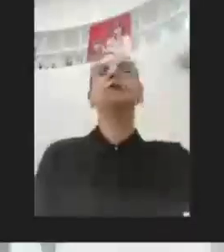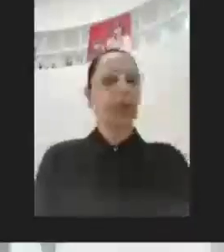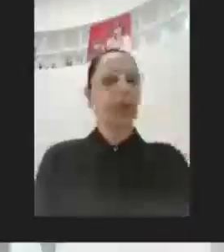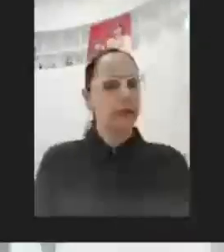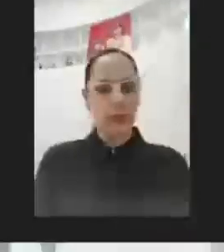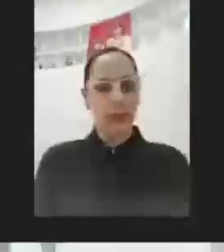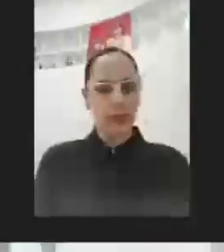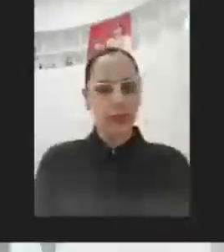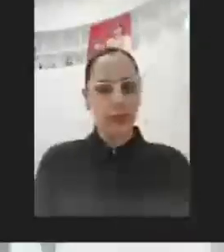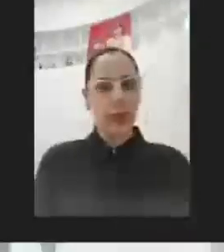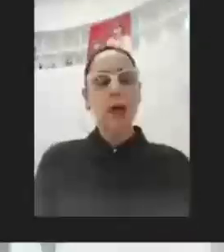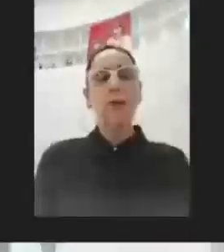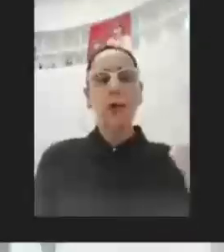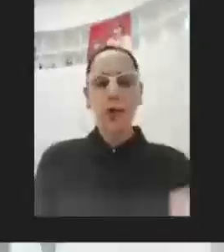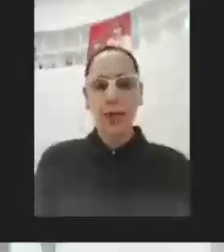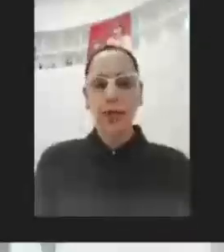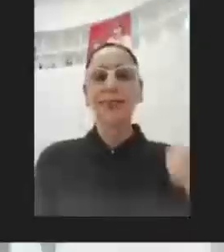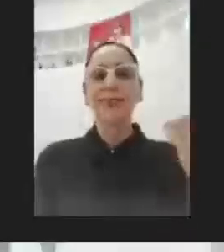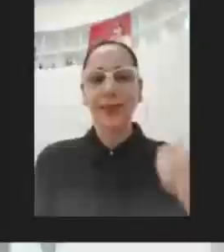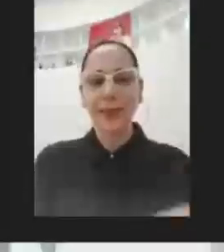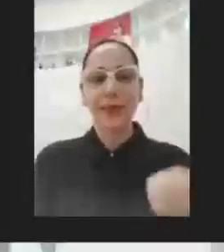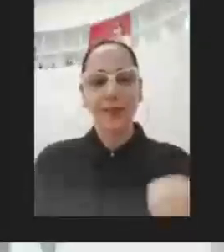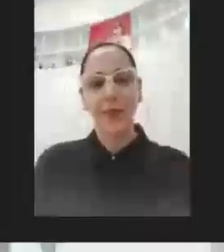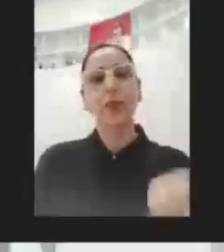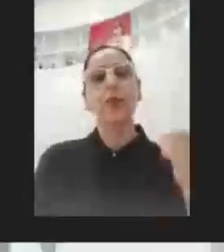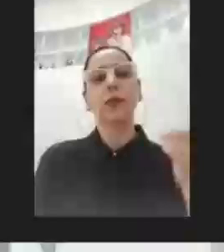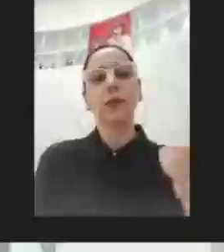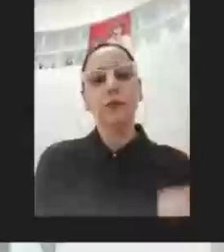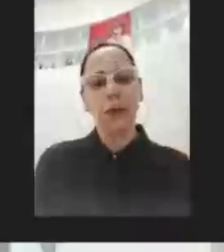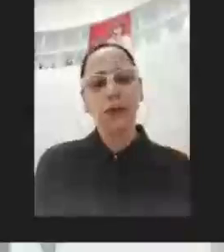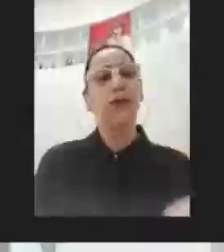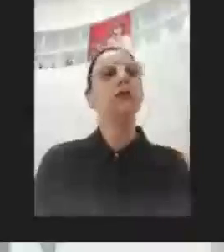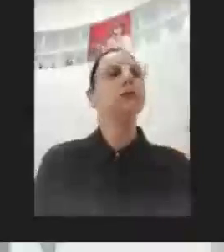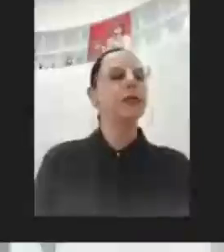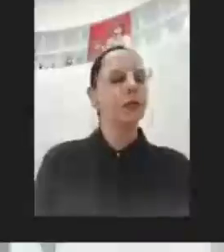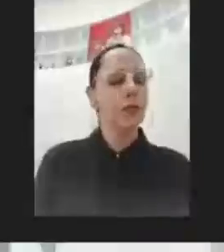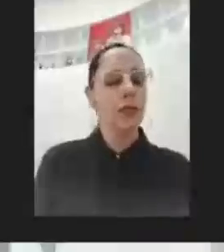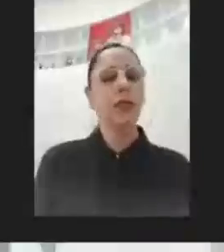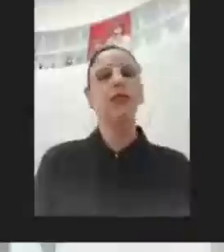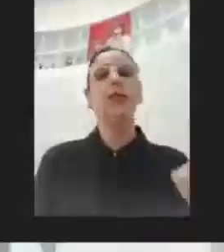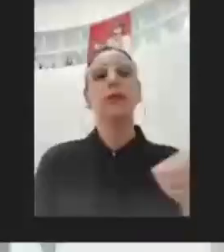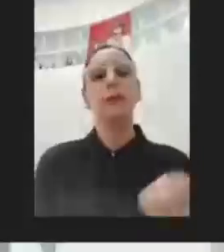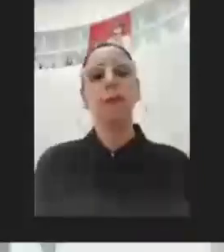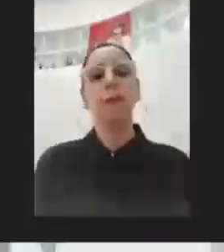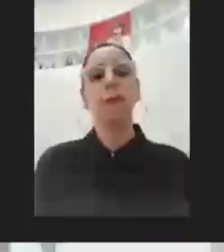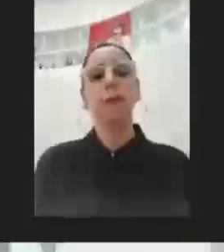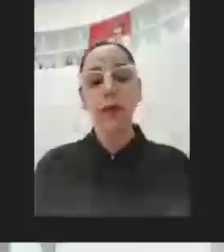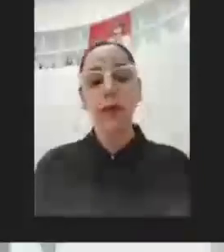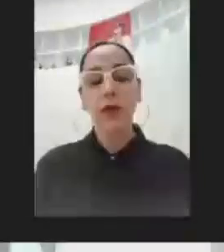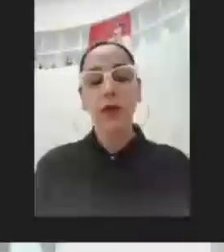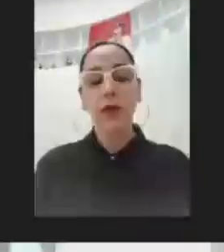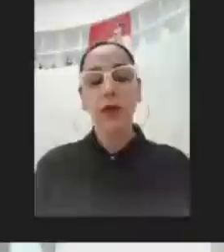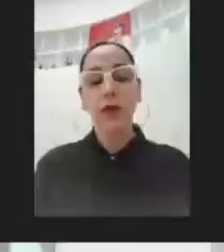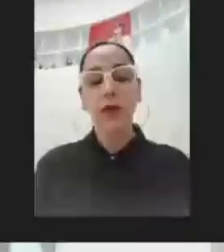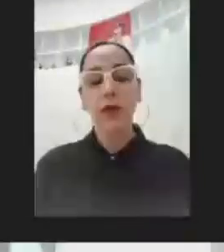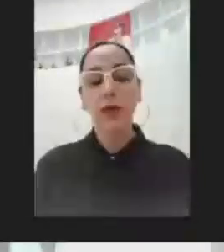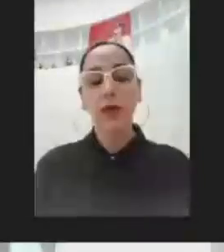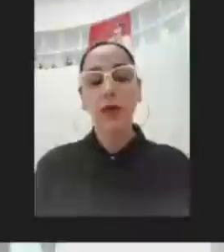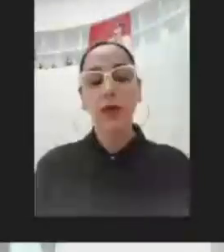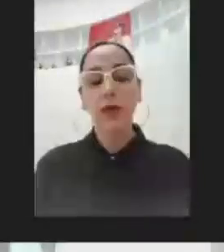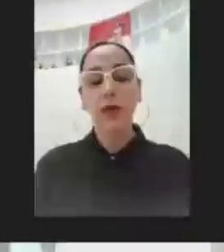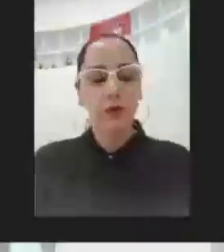nisso. O pediatra fala, meu Deus, eu não estou acreditando nisso. Por quê? Tem que ter conhecimento. Tem que ter teoria, conhecimento